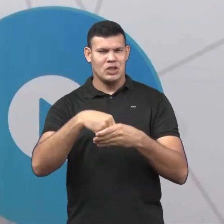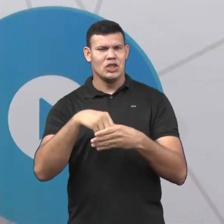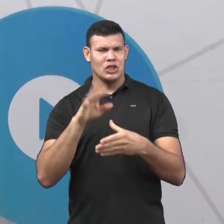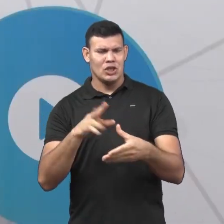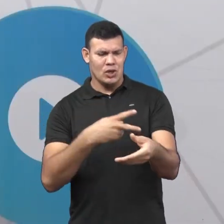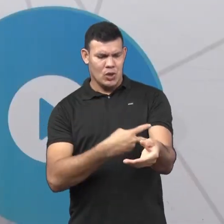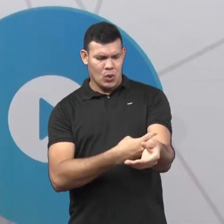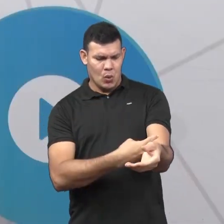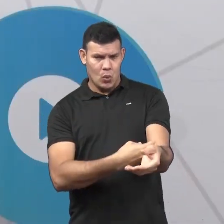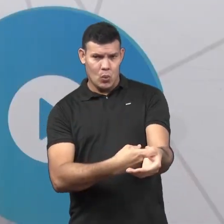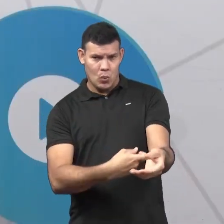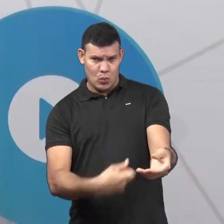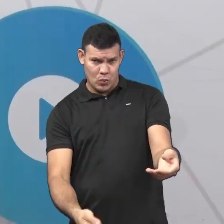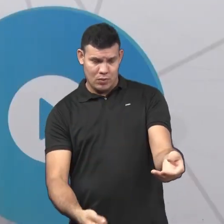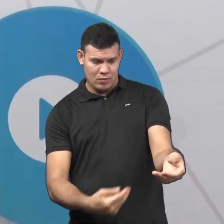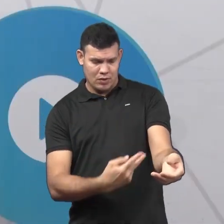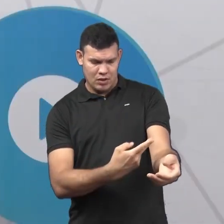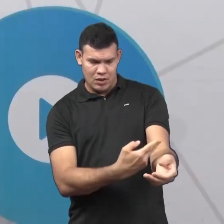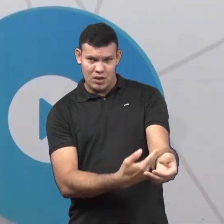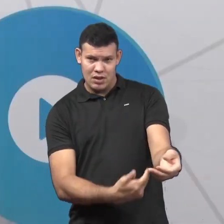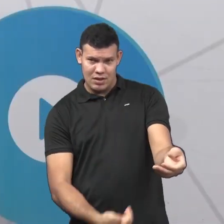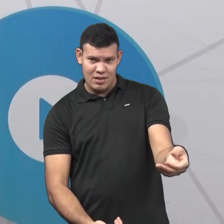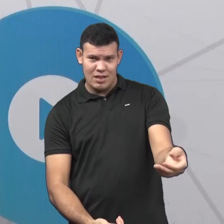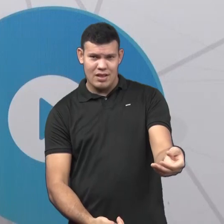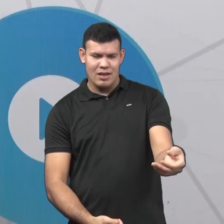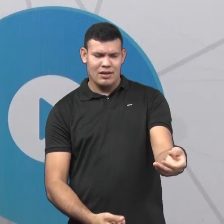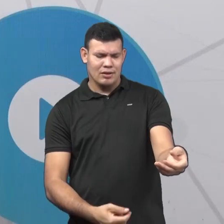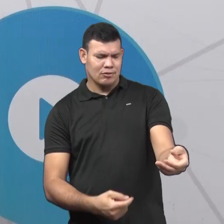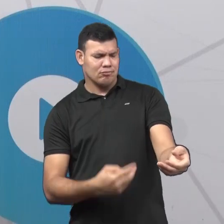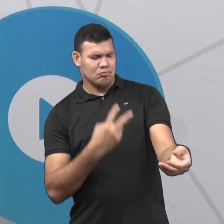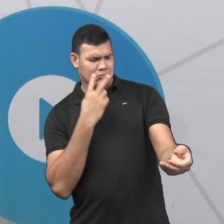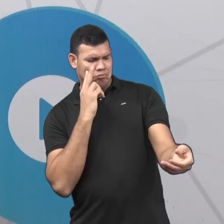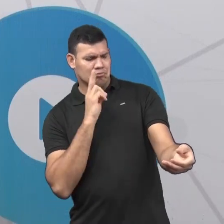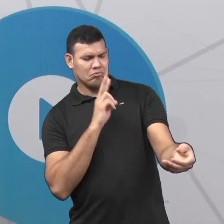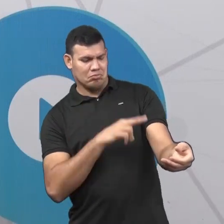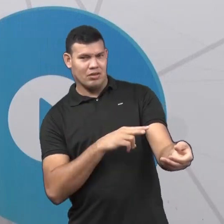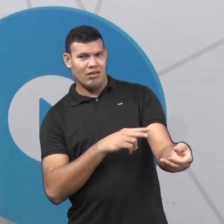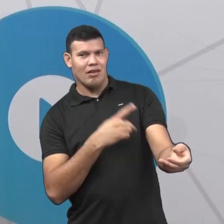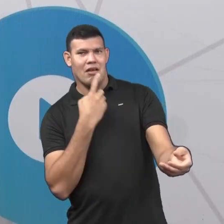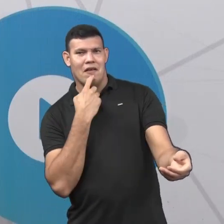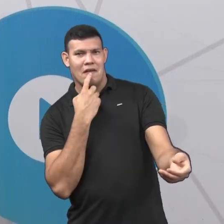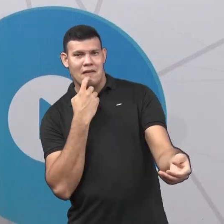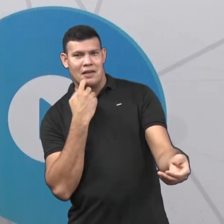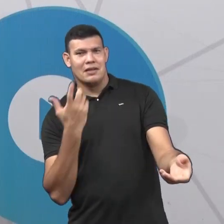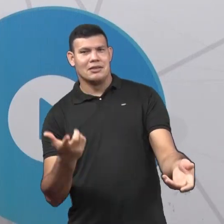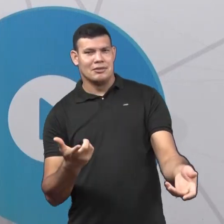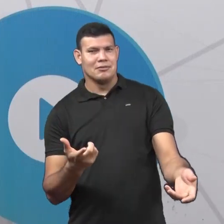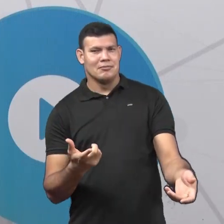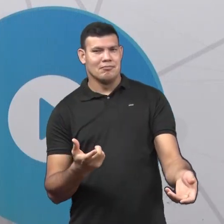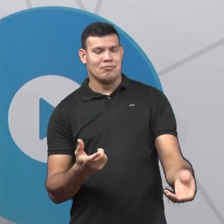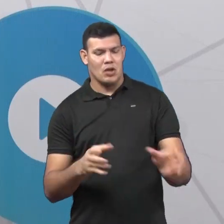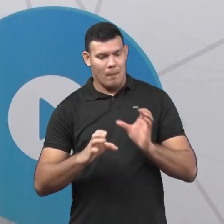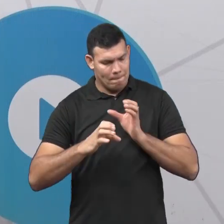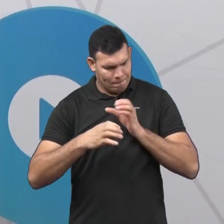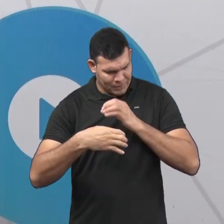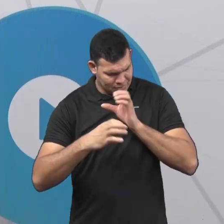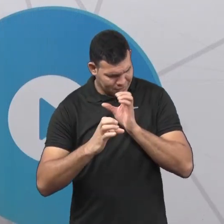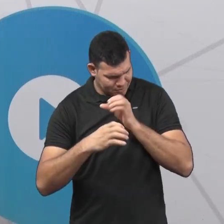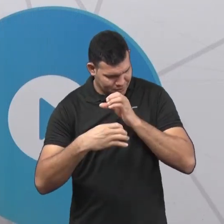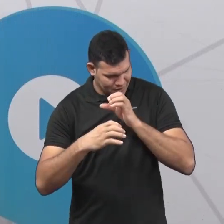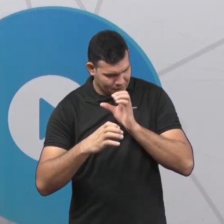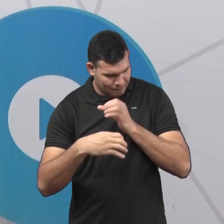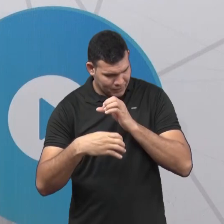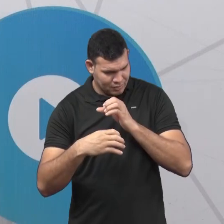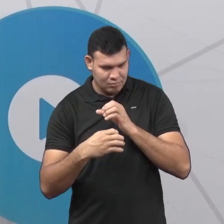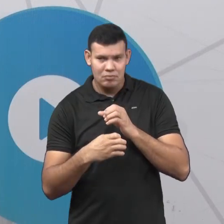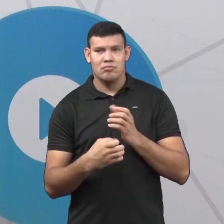fazer exame, vocês perceberam o sangue todo vermelho por igual. Mas no laboratório, a gente consegue fazer um processo que a gente chama